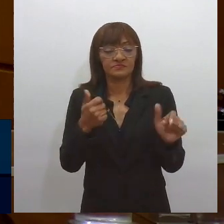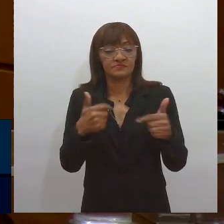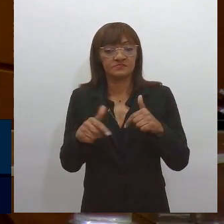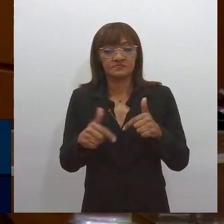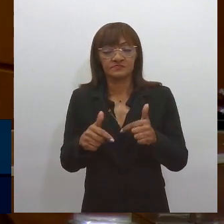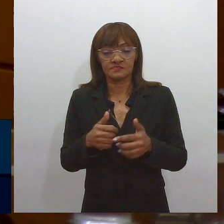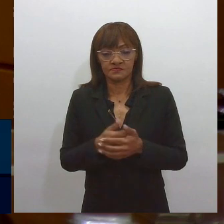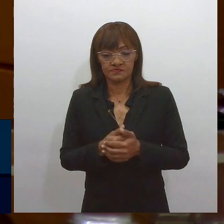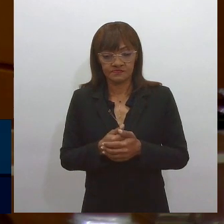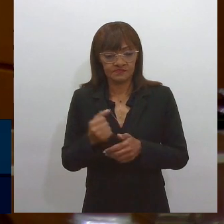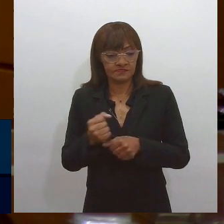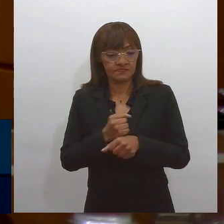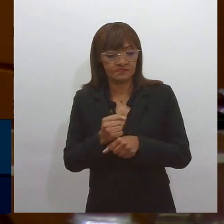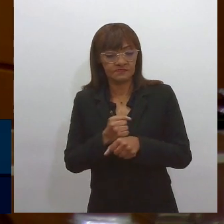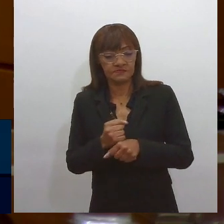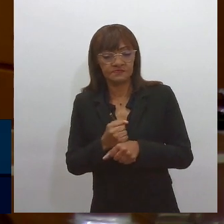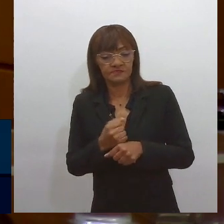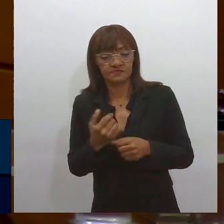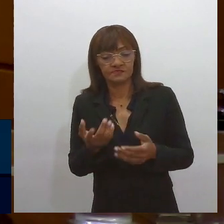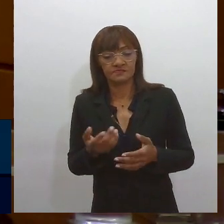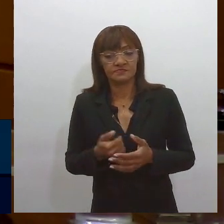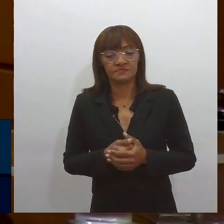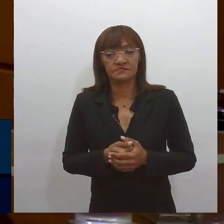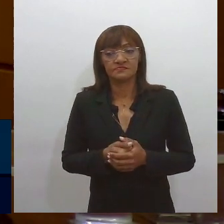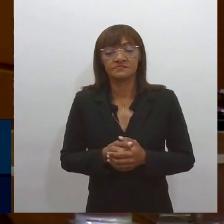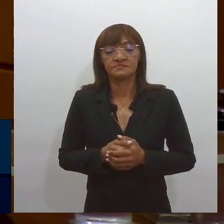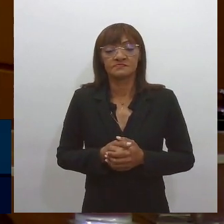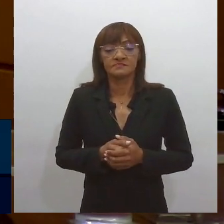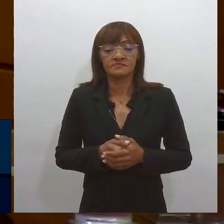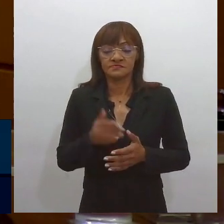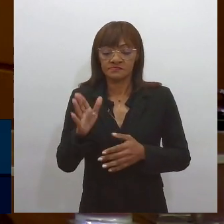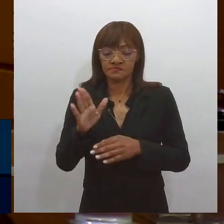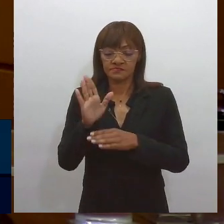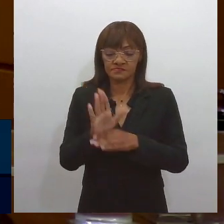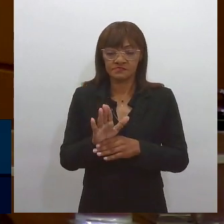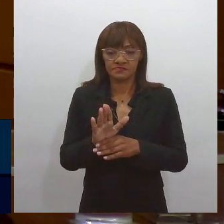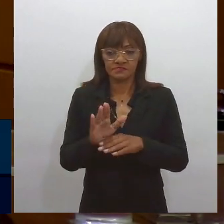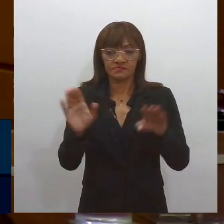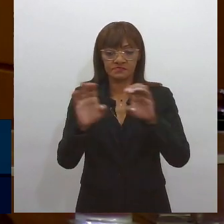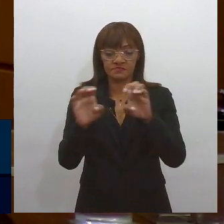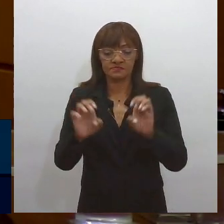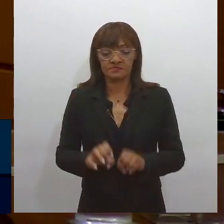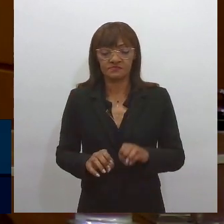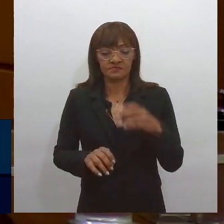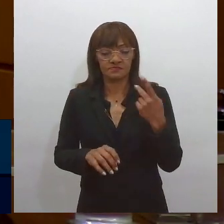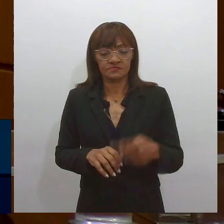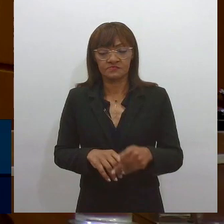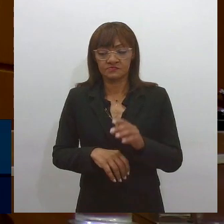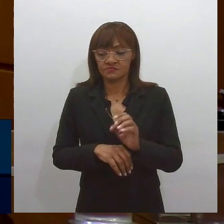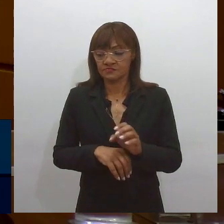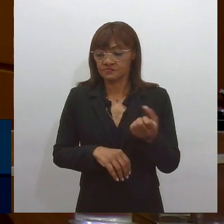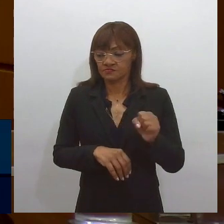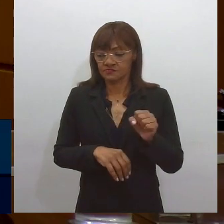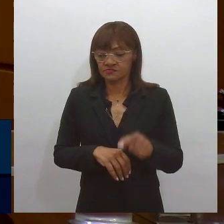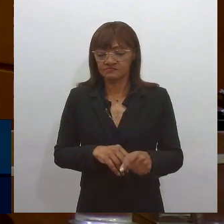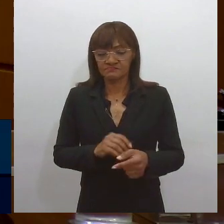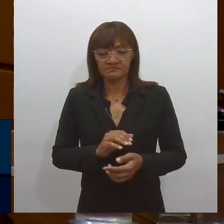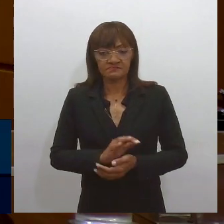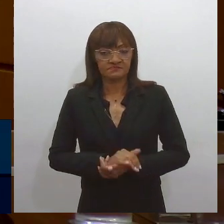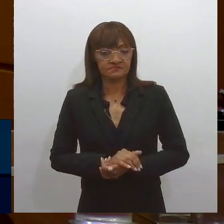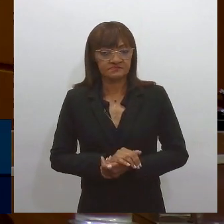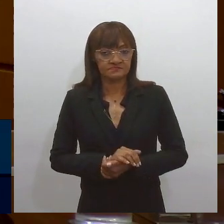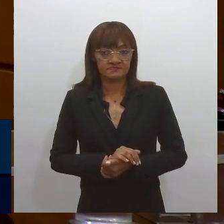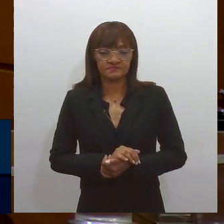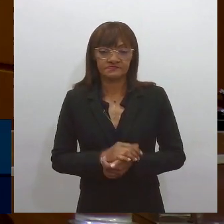ajudando a infraestrutura do do Estado de Sergipe a se desenvolver queria também Deputado